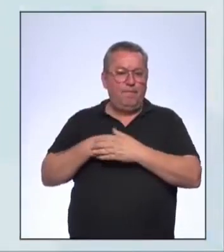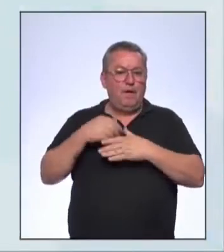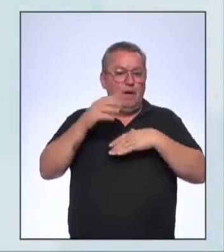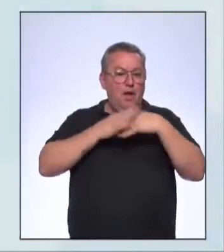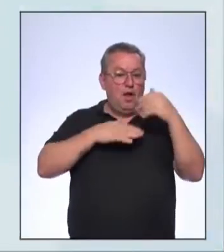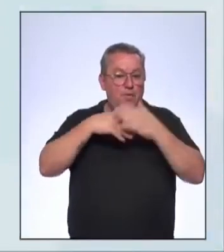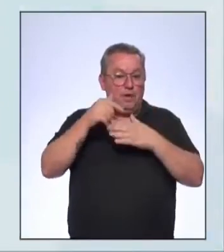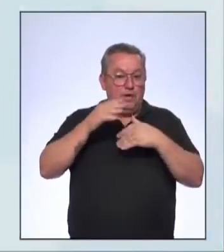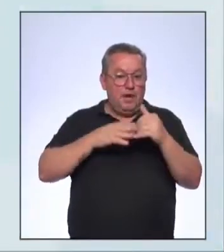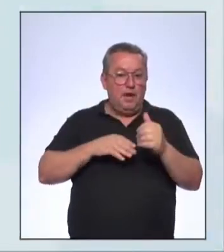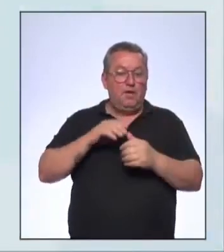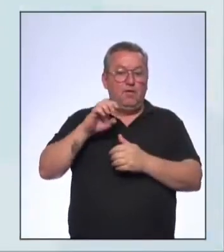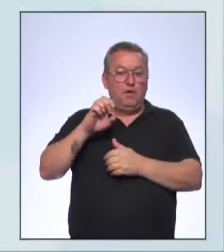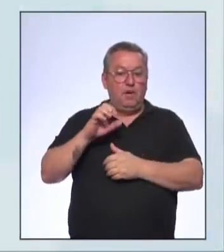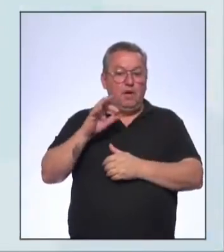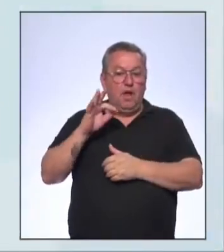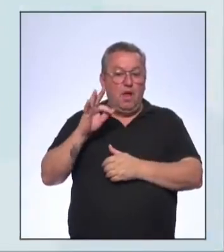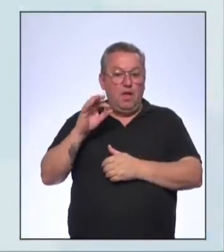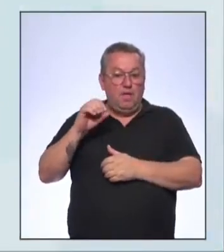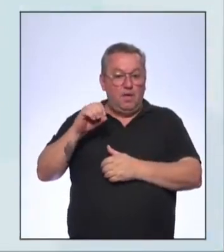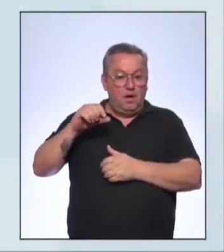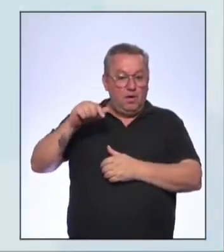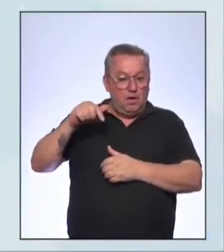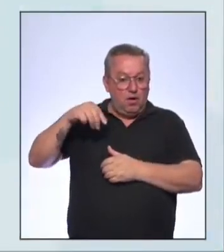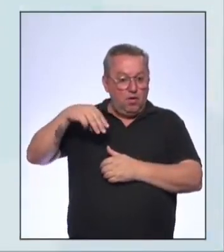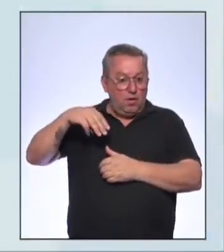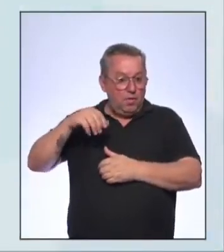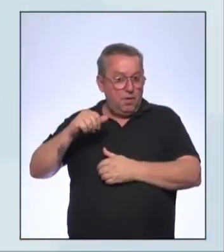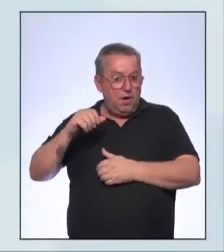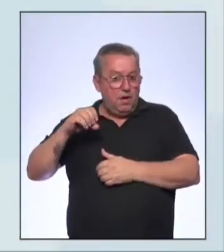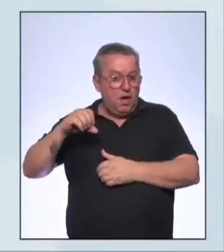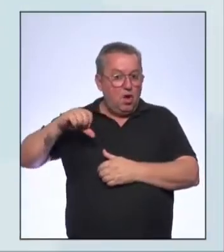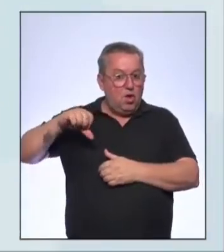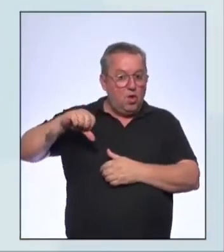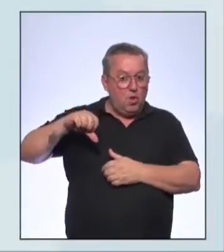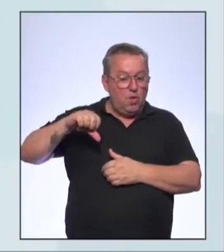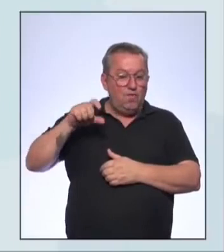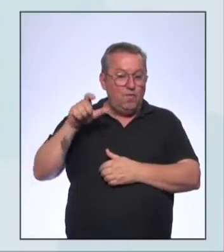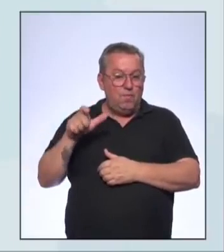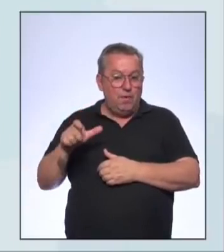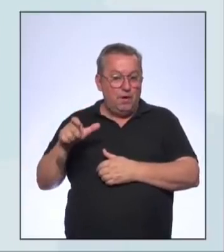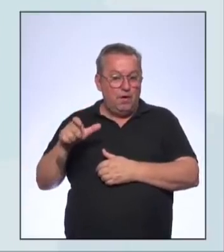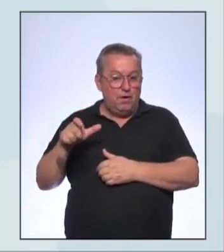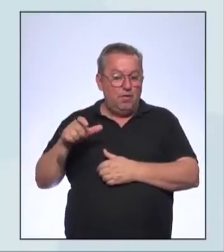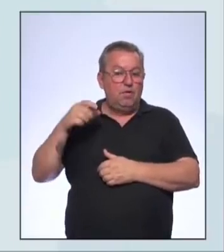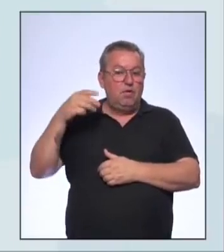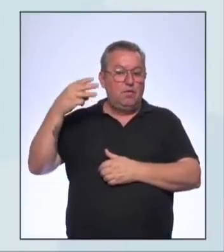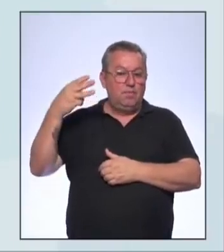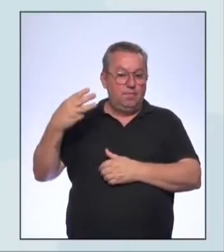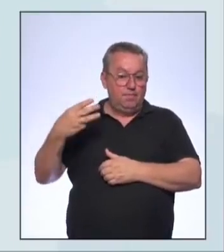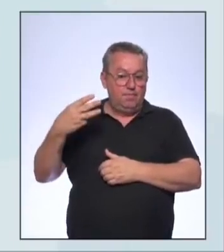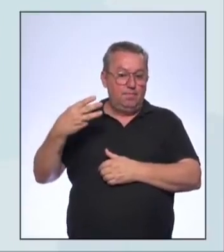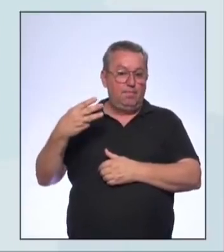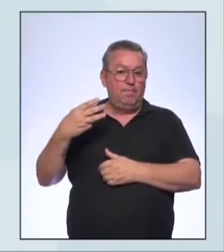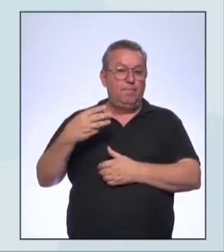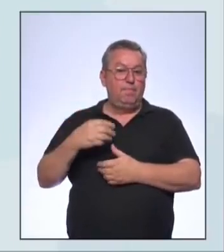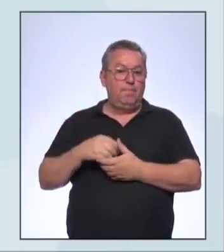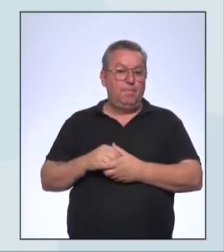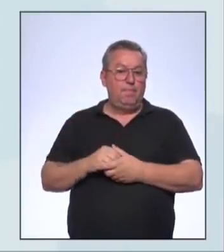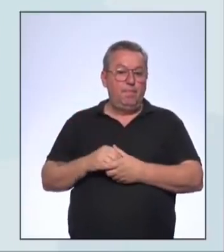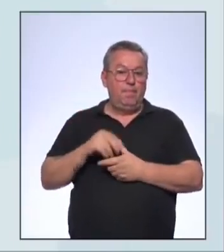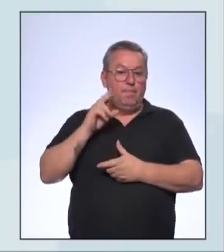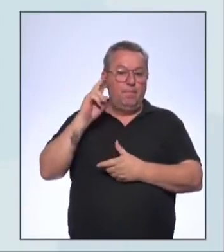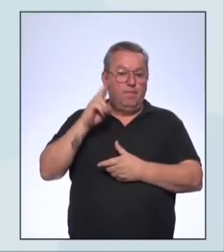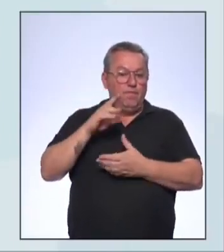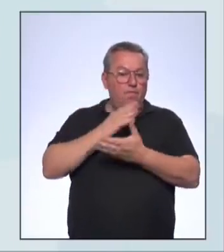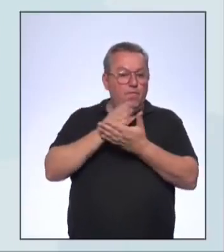última parte, né? A última aula relacionada a essa habilidade AEF 07 MA09. Então, nós vimos